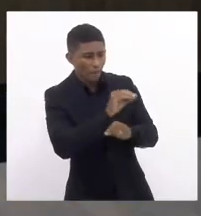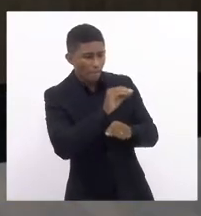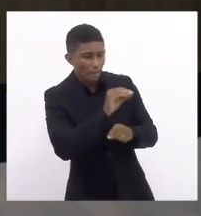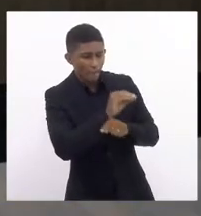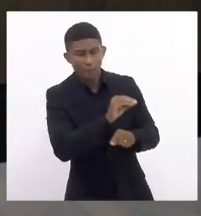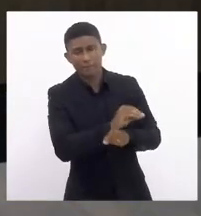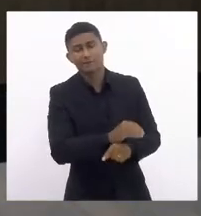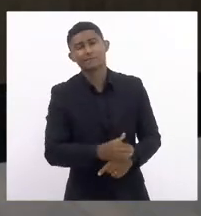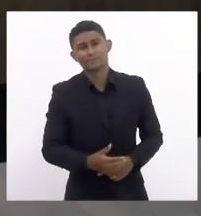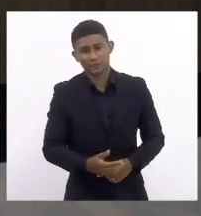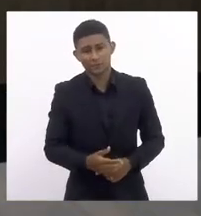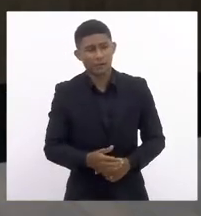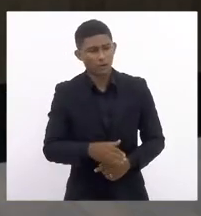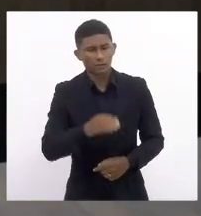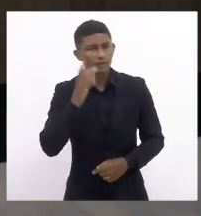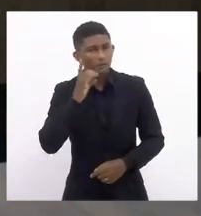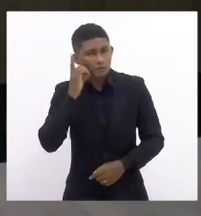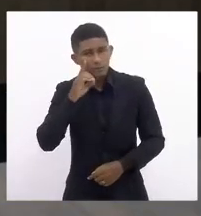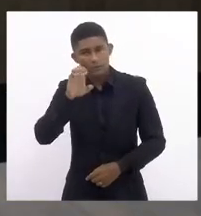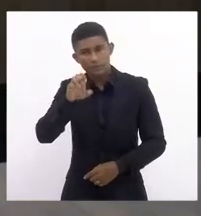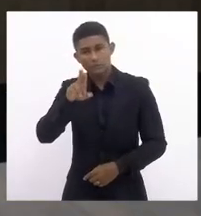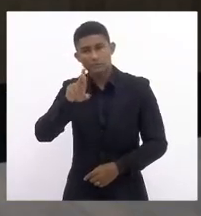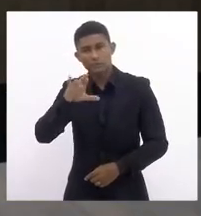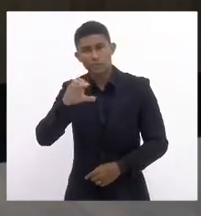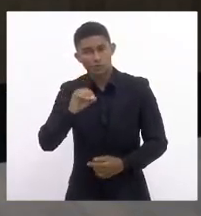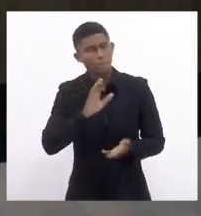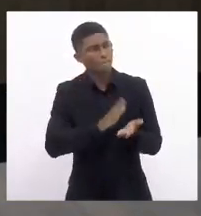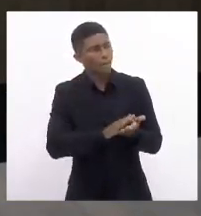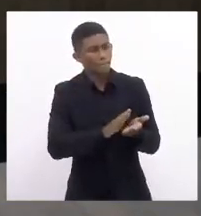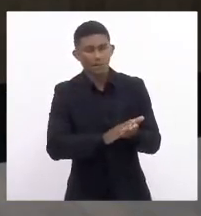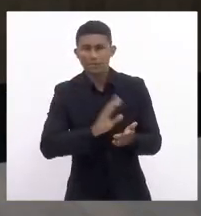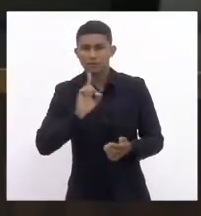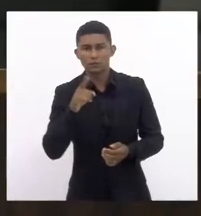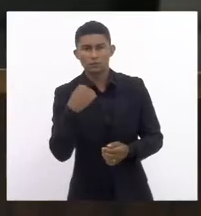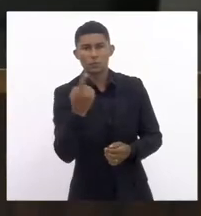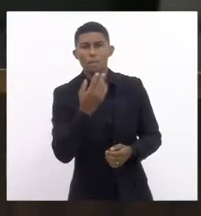Eurico Júnior, e o nosso parecer é favorável.